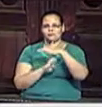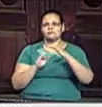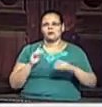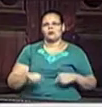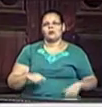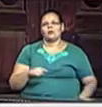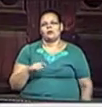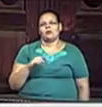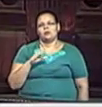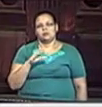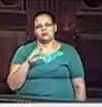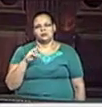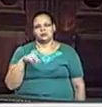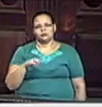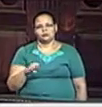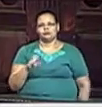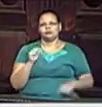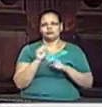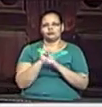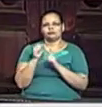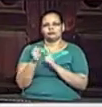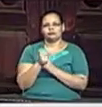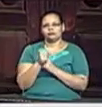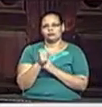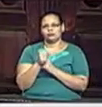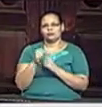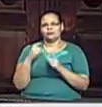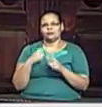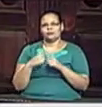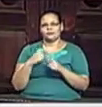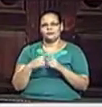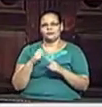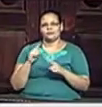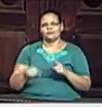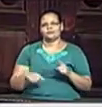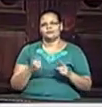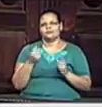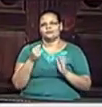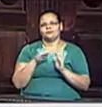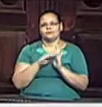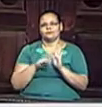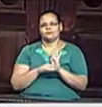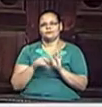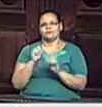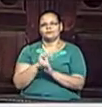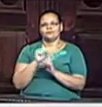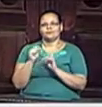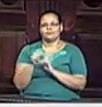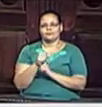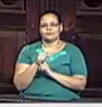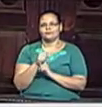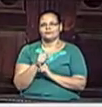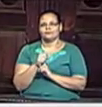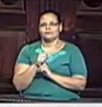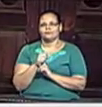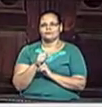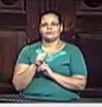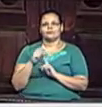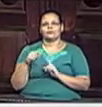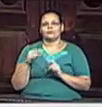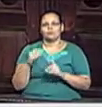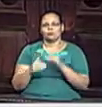social, porque alija as tarifas sociais, alija fora